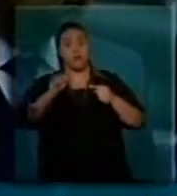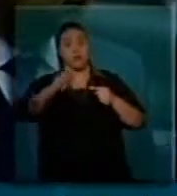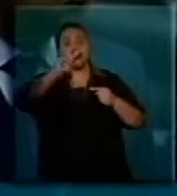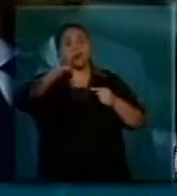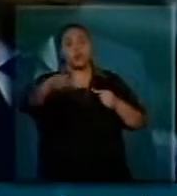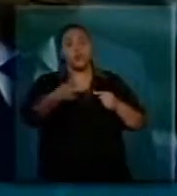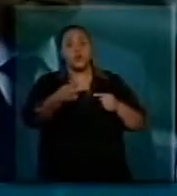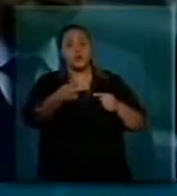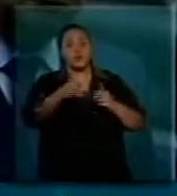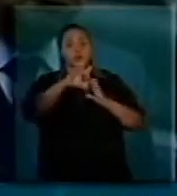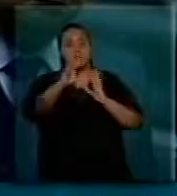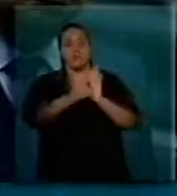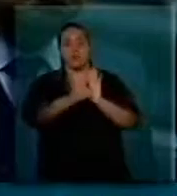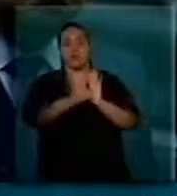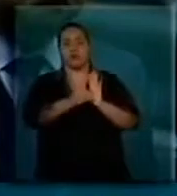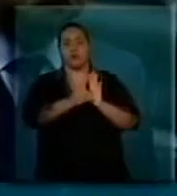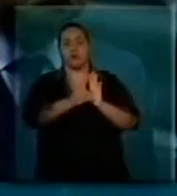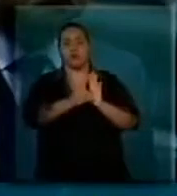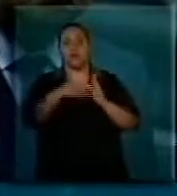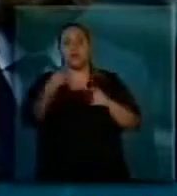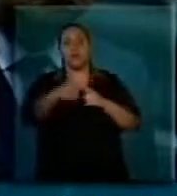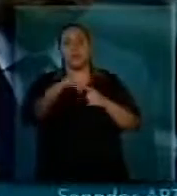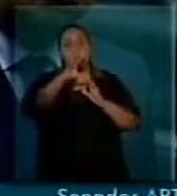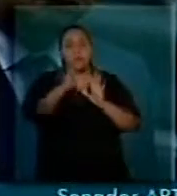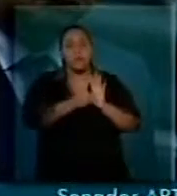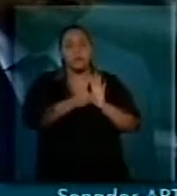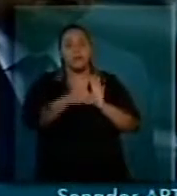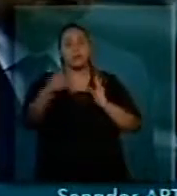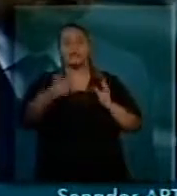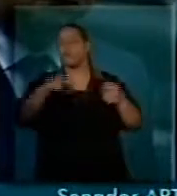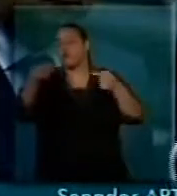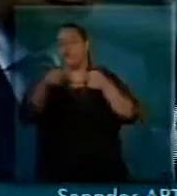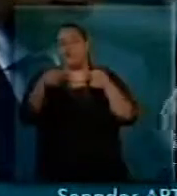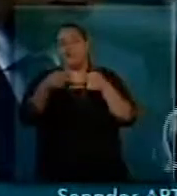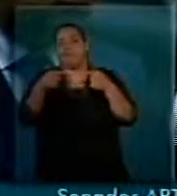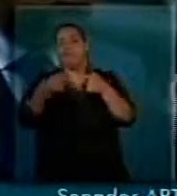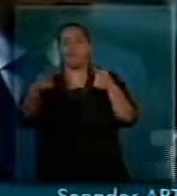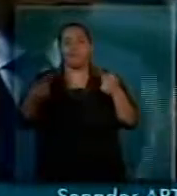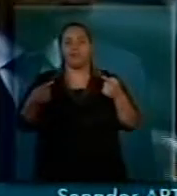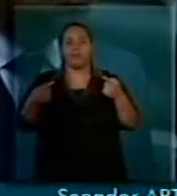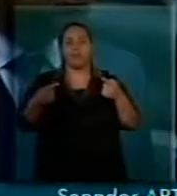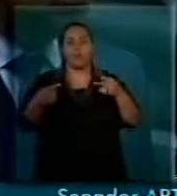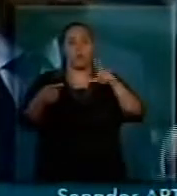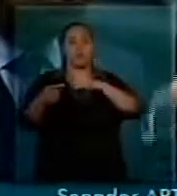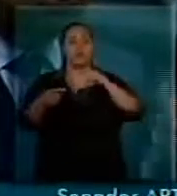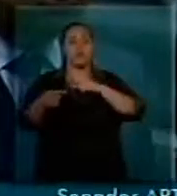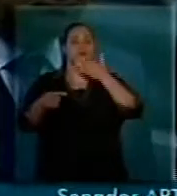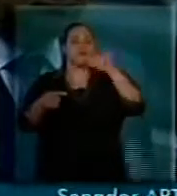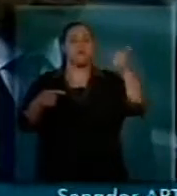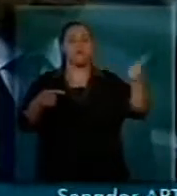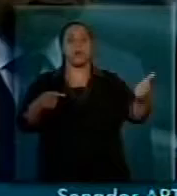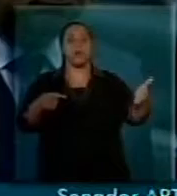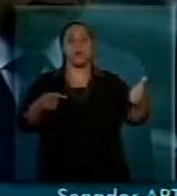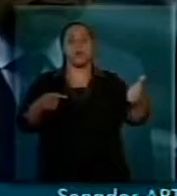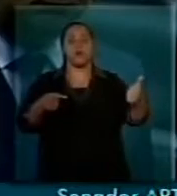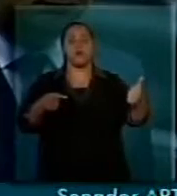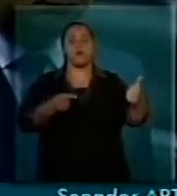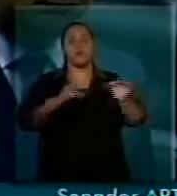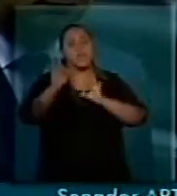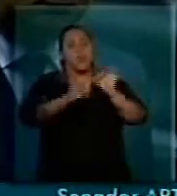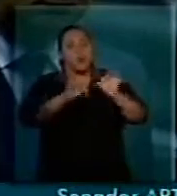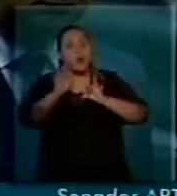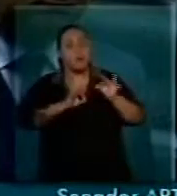tantas emendas de Vossa Excelência, entendendo que essas emendas não guardam coerência com aquilo que de bom se espera de uma boa elaboração de uma